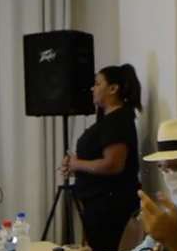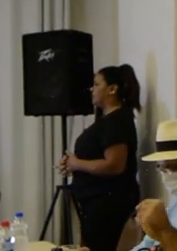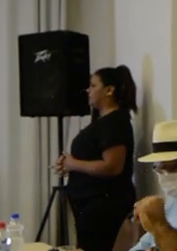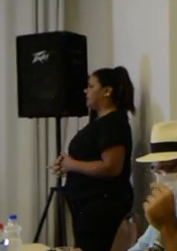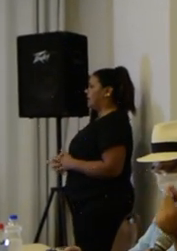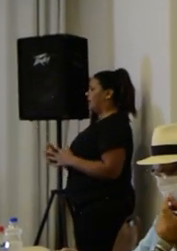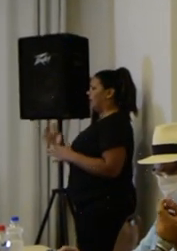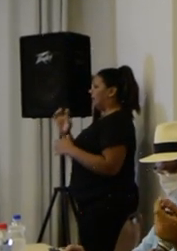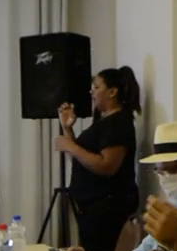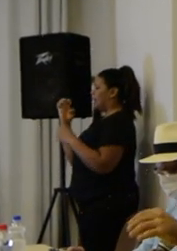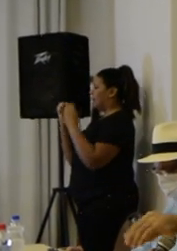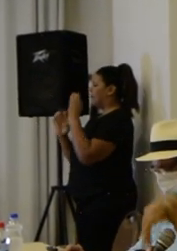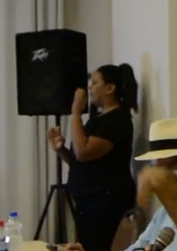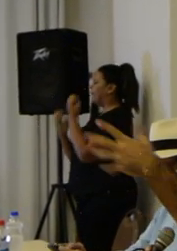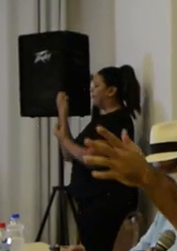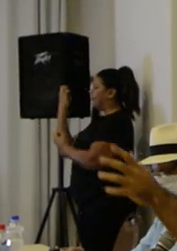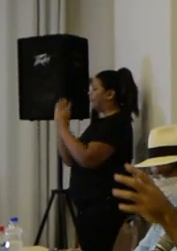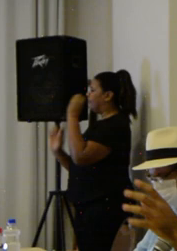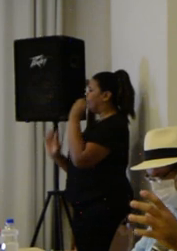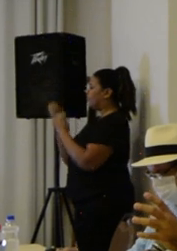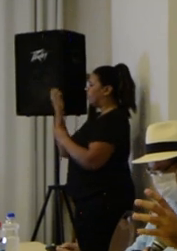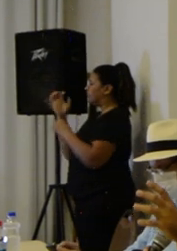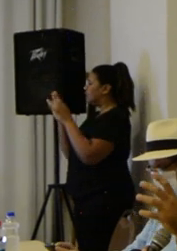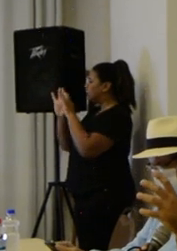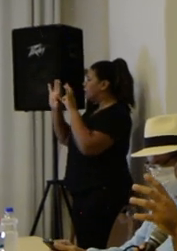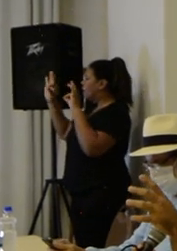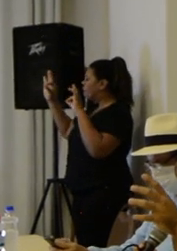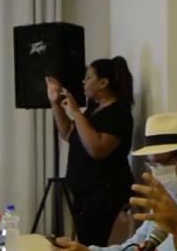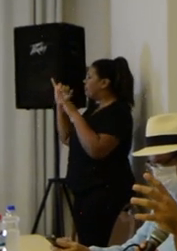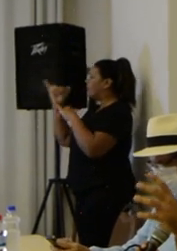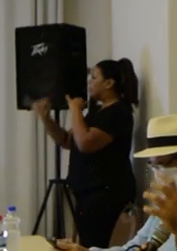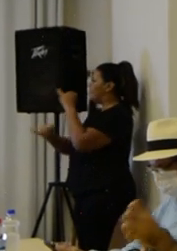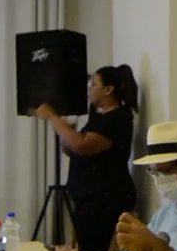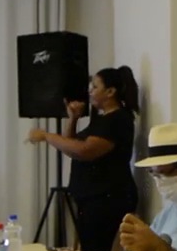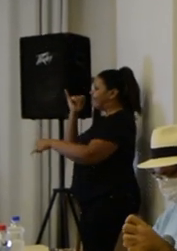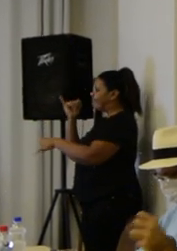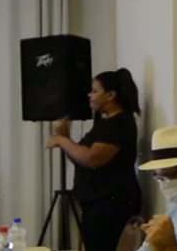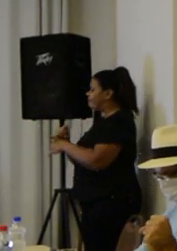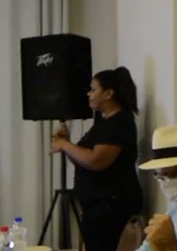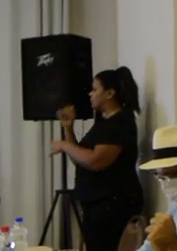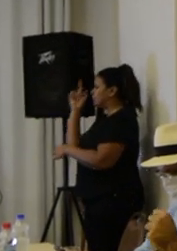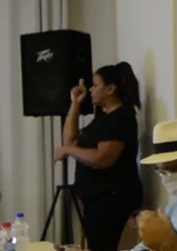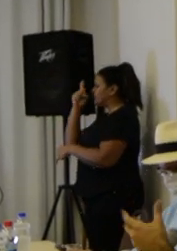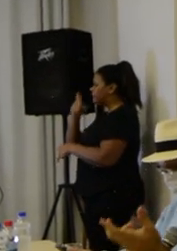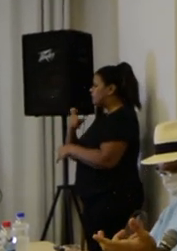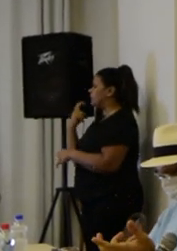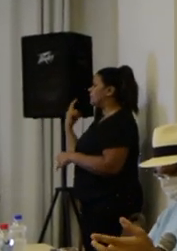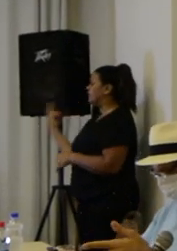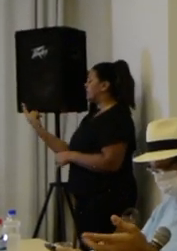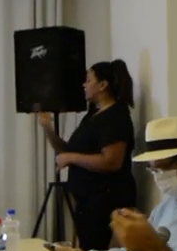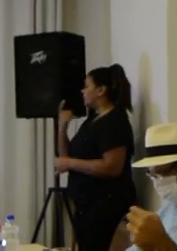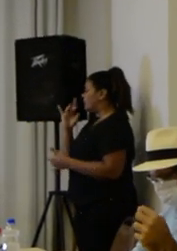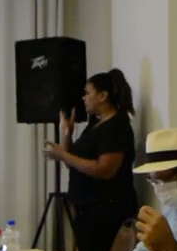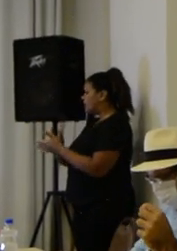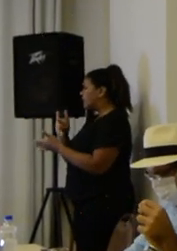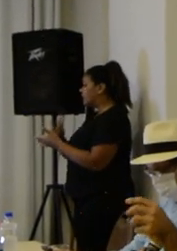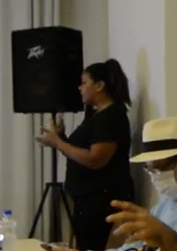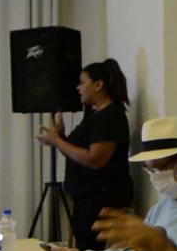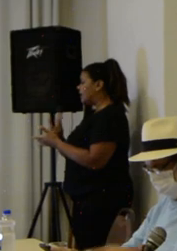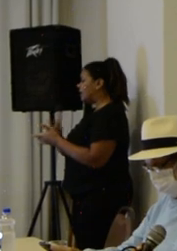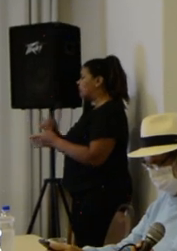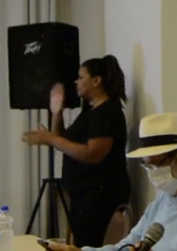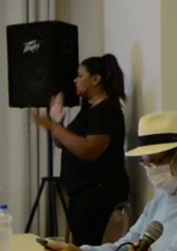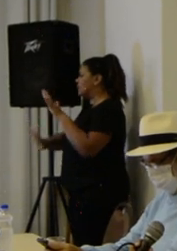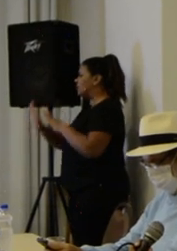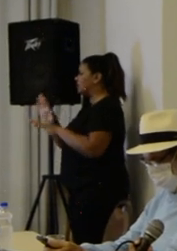essas empresas de cabeamento, né, fios de internet. Então, a gente, sensível a essa demanda, a